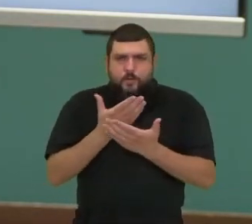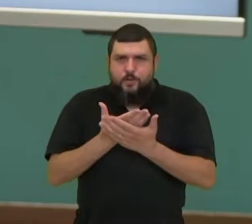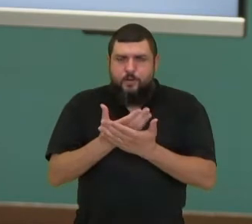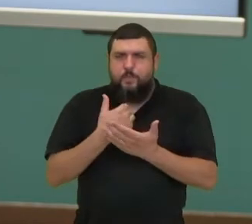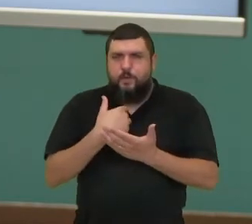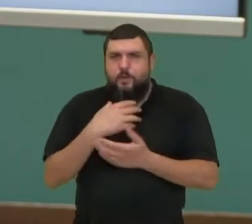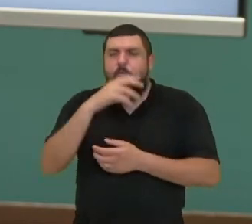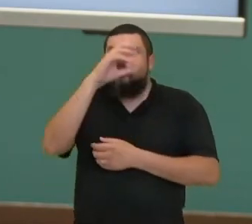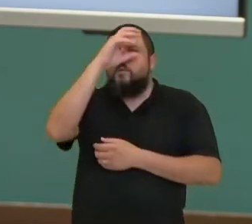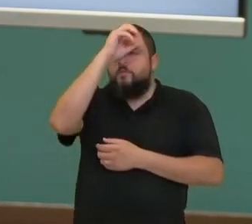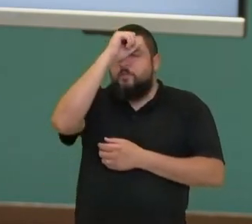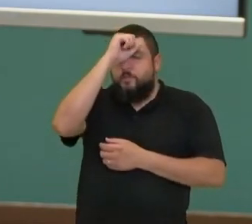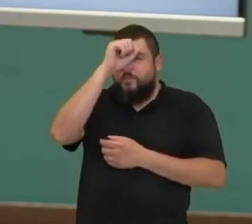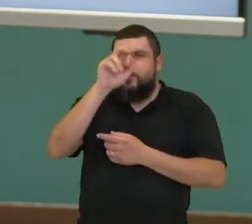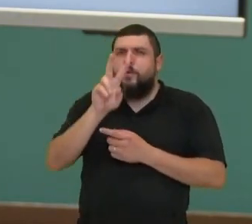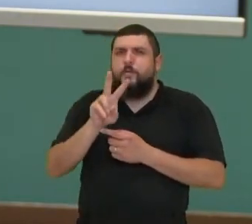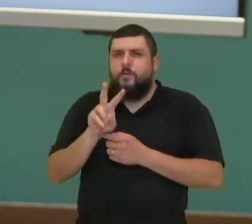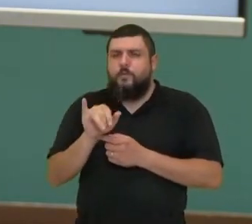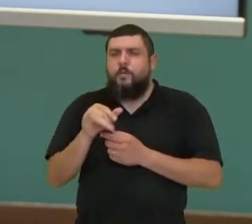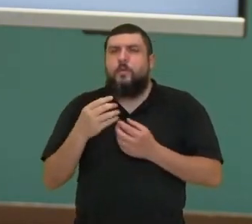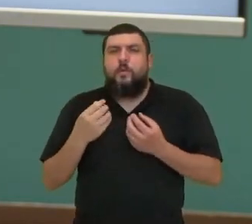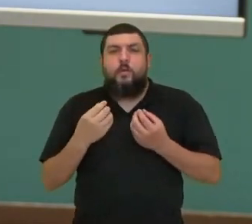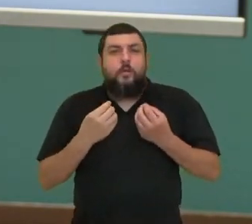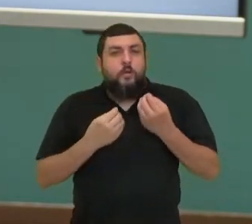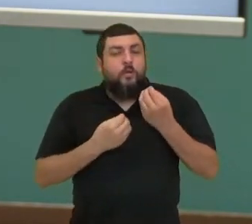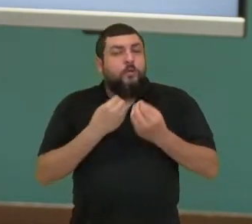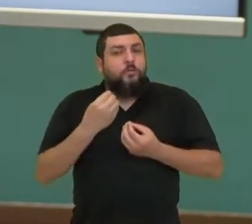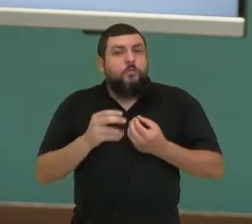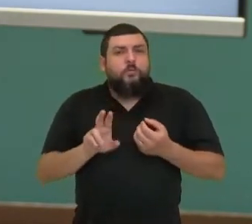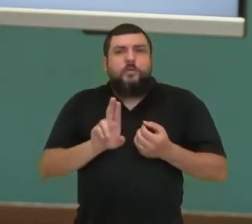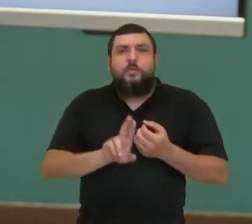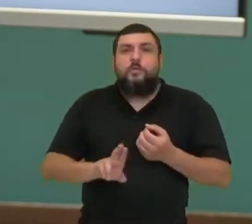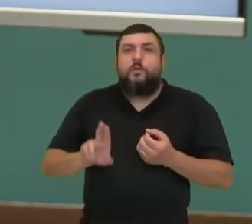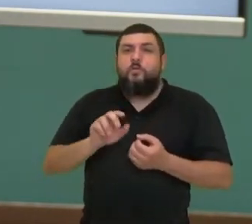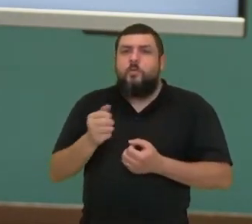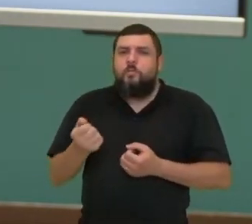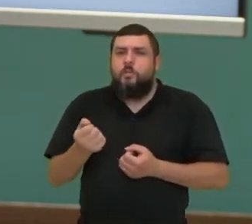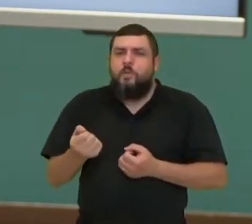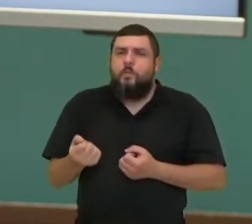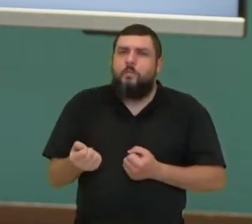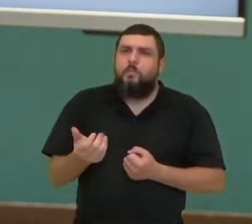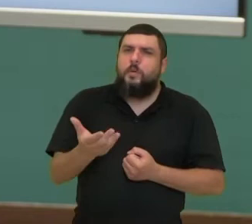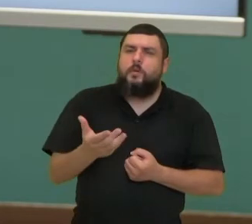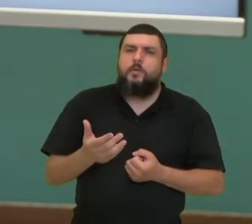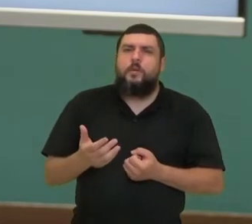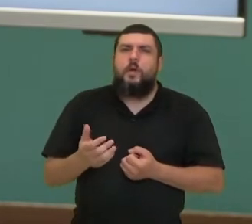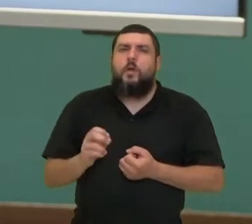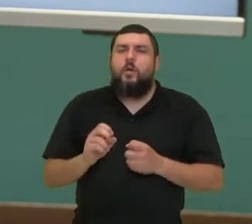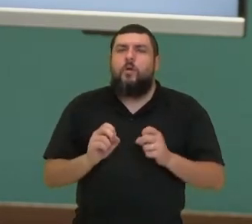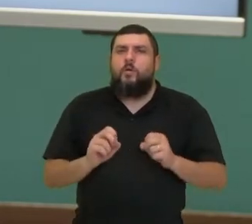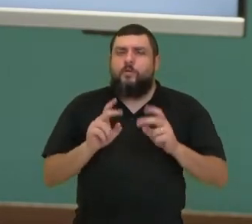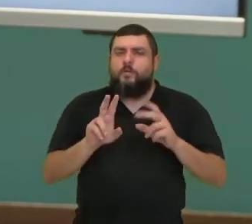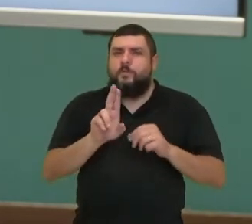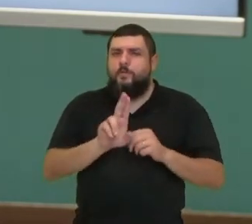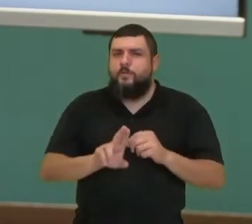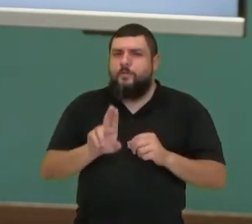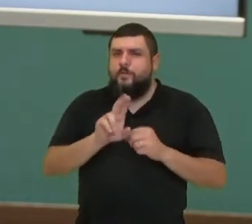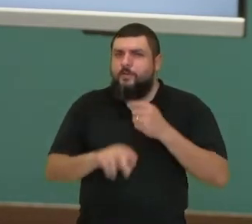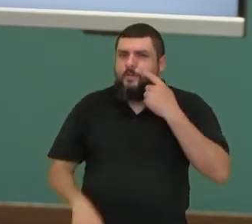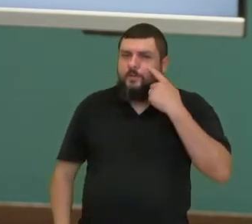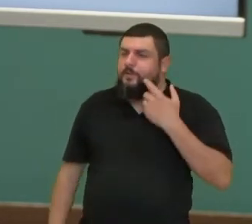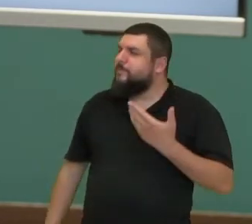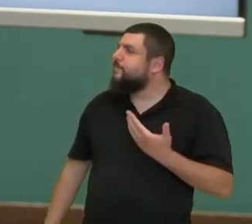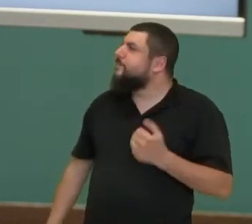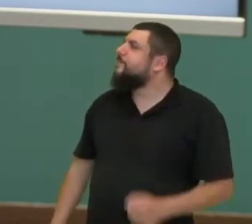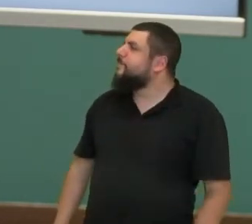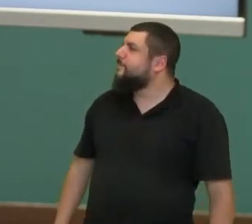trabalhar com algumas situações onde nós utilizamos um dado. E nós vamos utilizar esse dado aqui, que é o mais